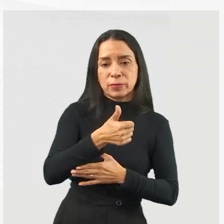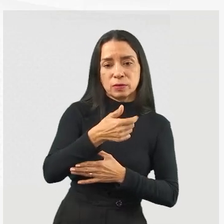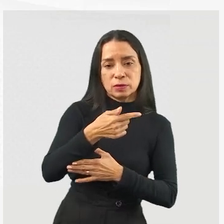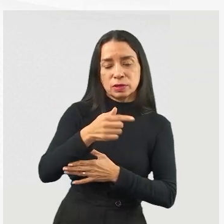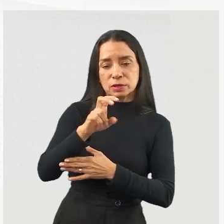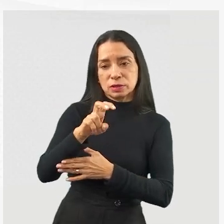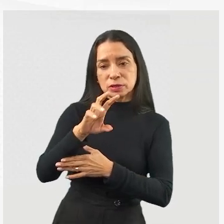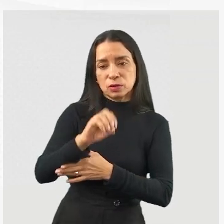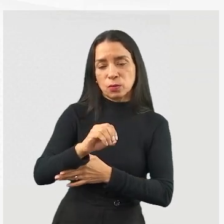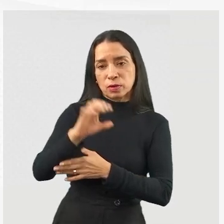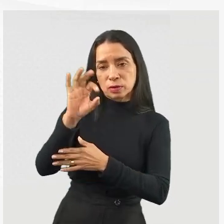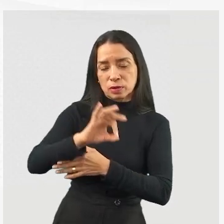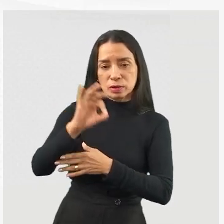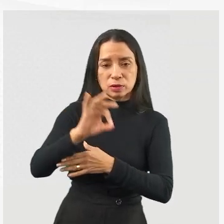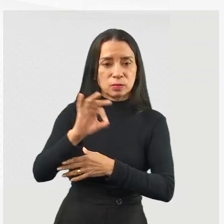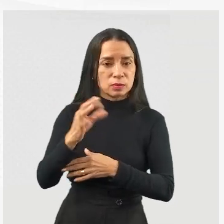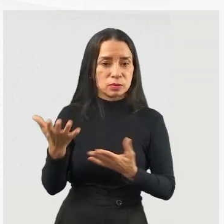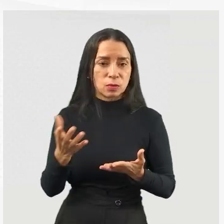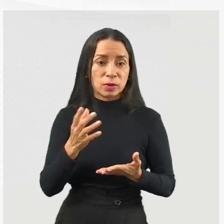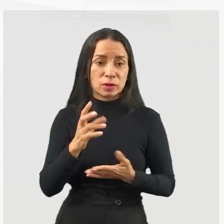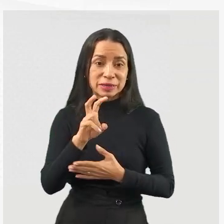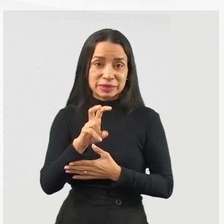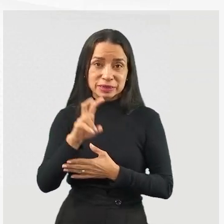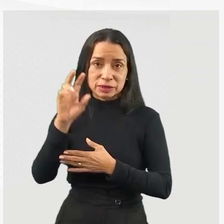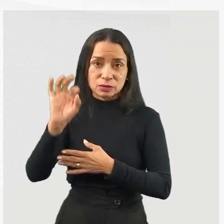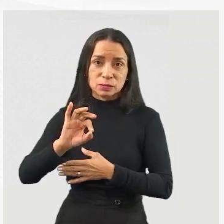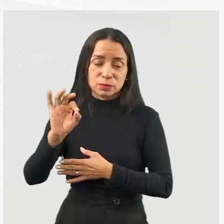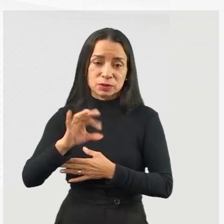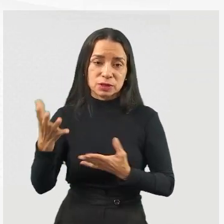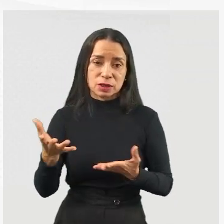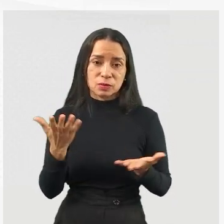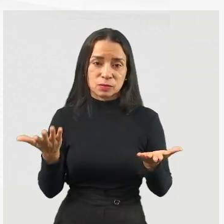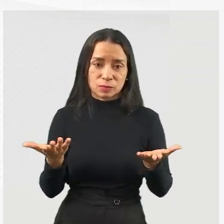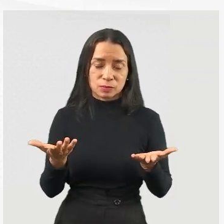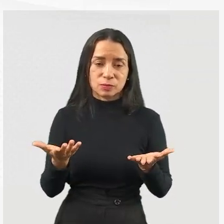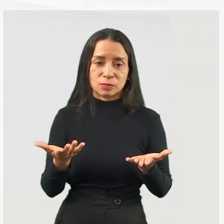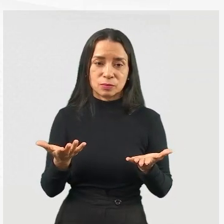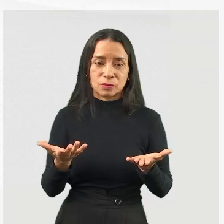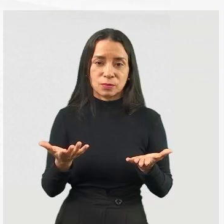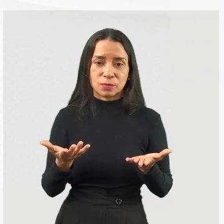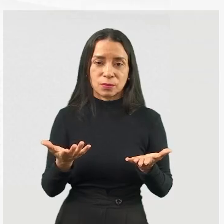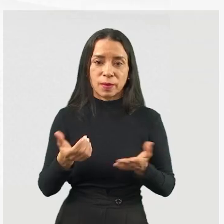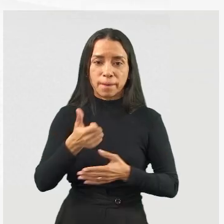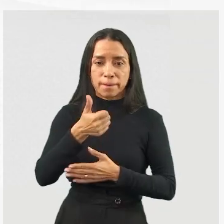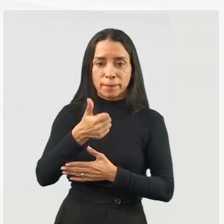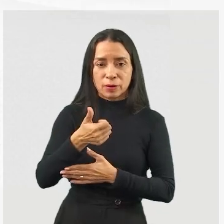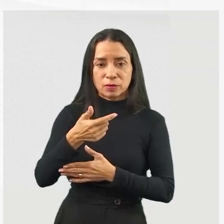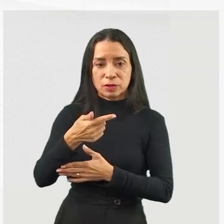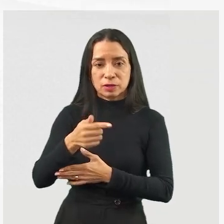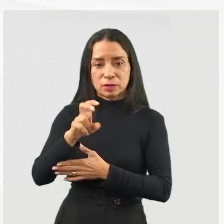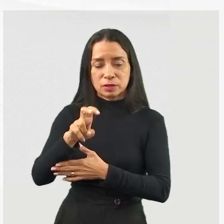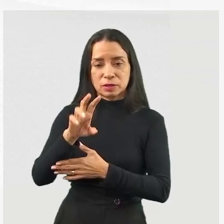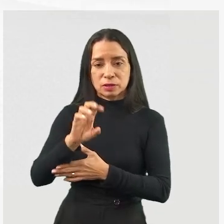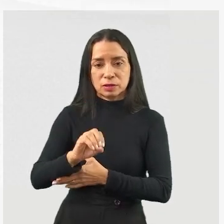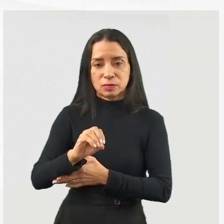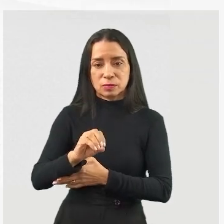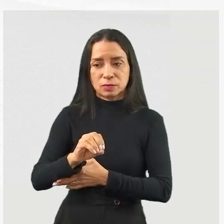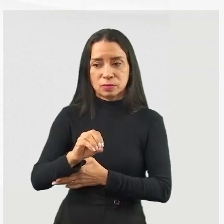1.750, 5% aí de 1.750. Olha só, vamos lá. Vou pegar